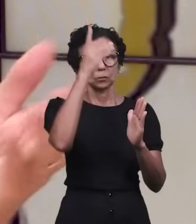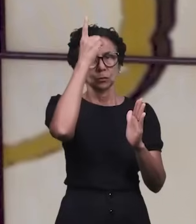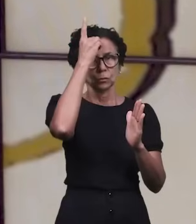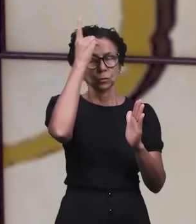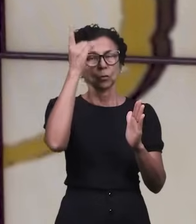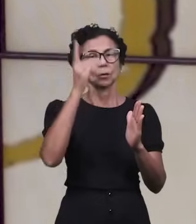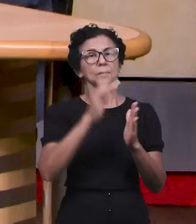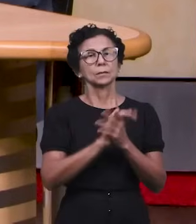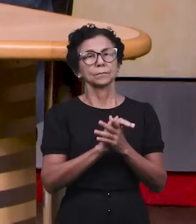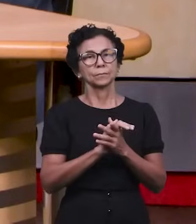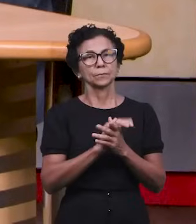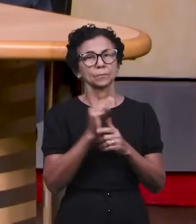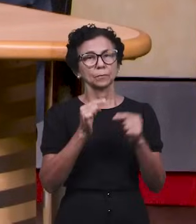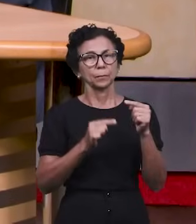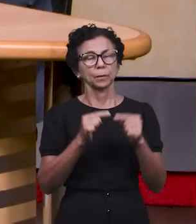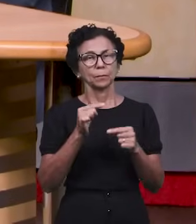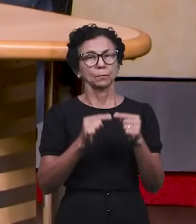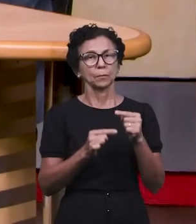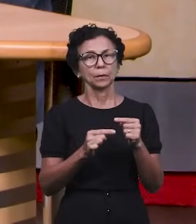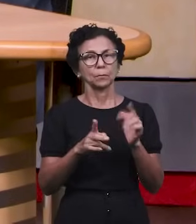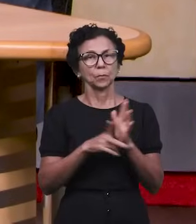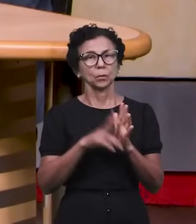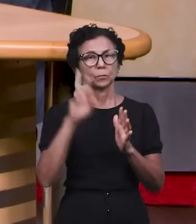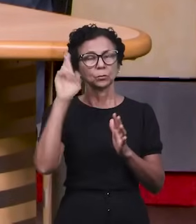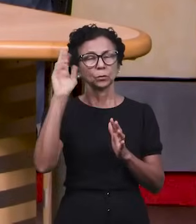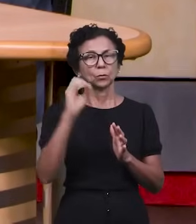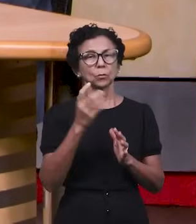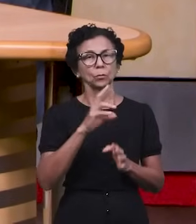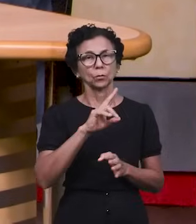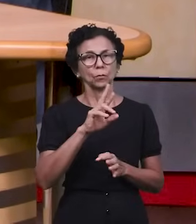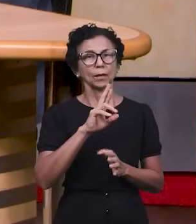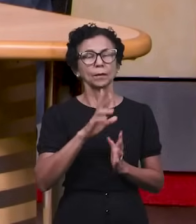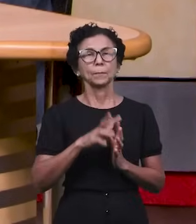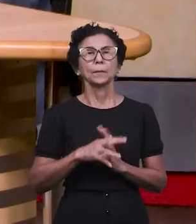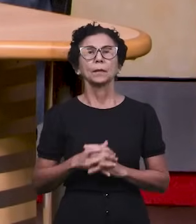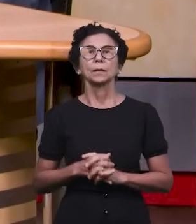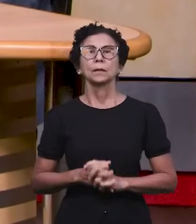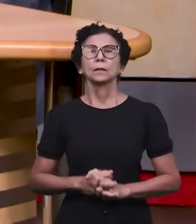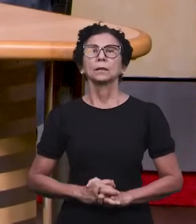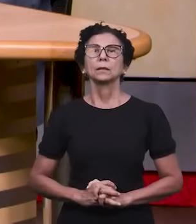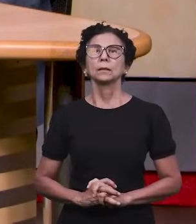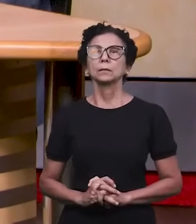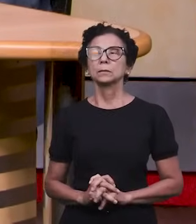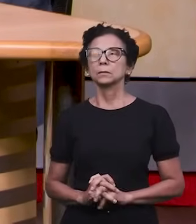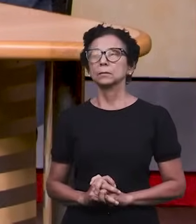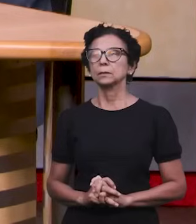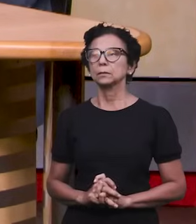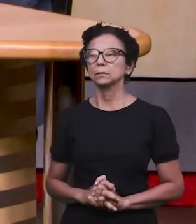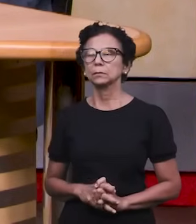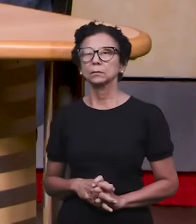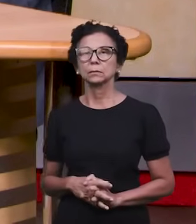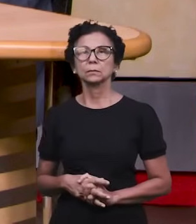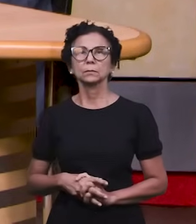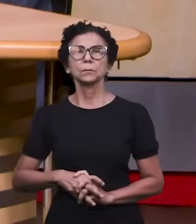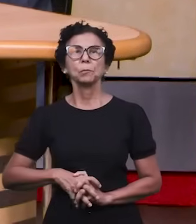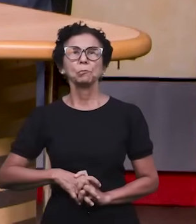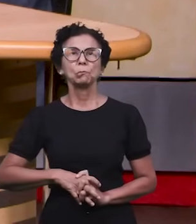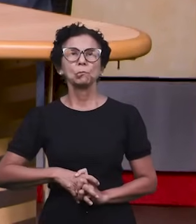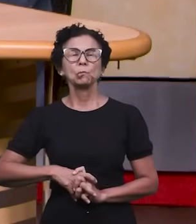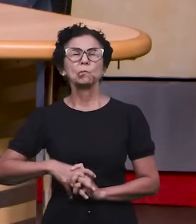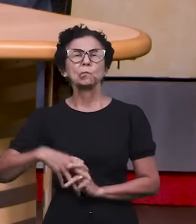ser filtrado. Marcelo, veja só, você quer ver uma coisa? No início, vocês são mais novos, não